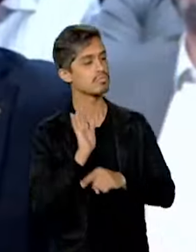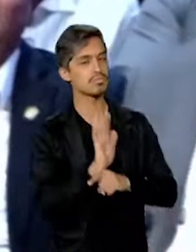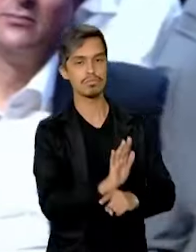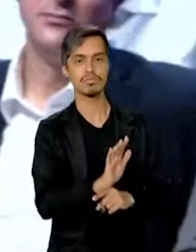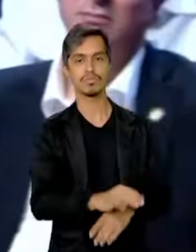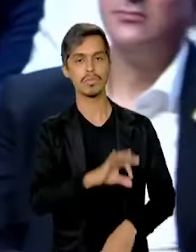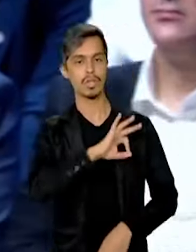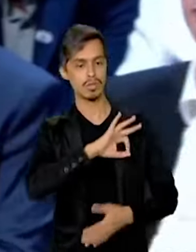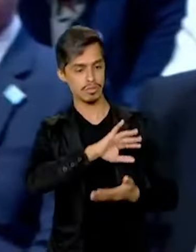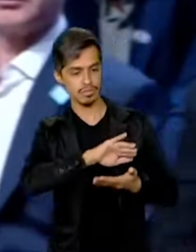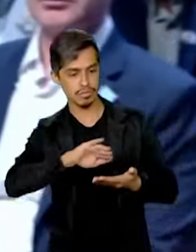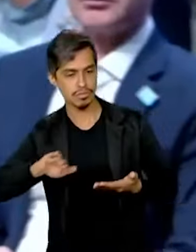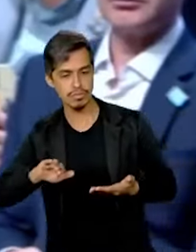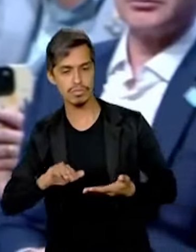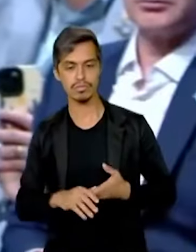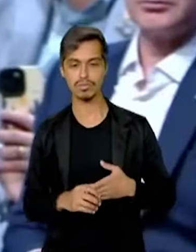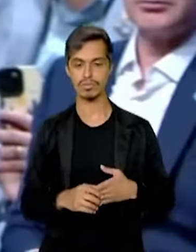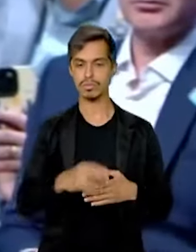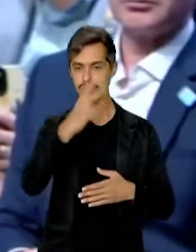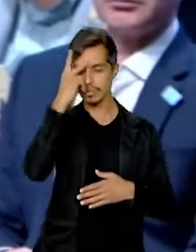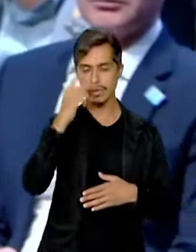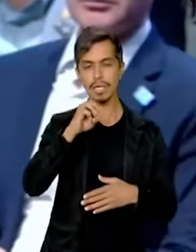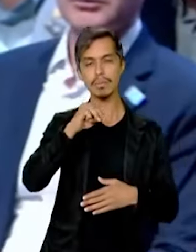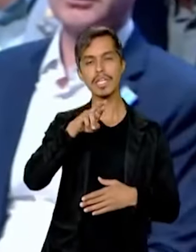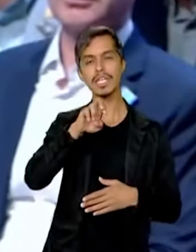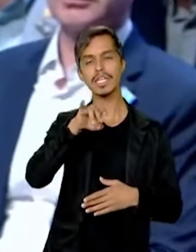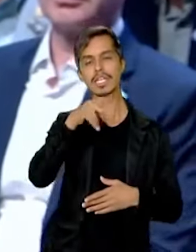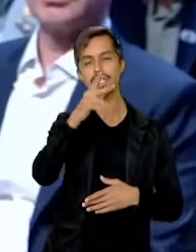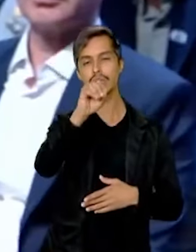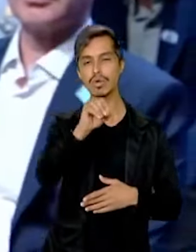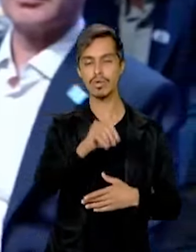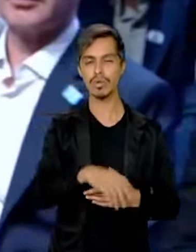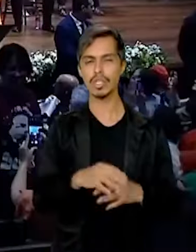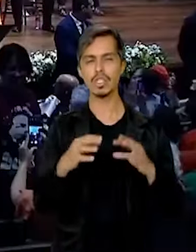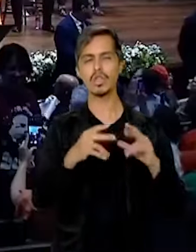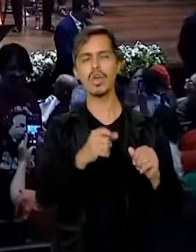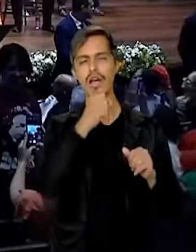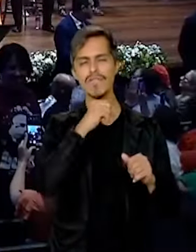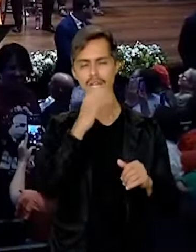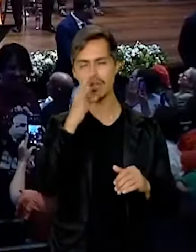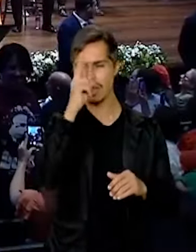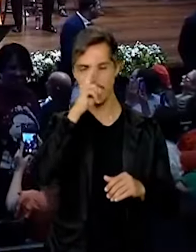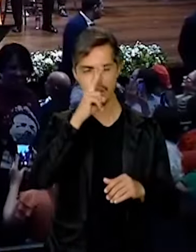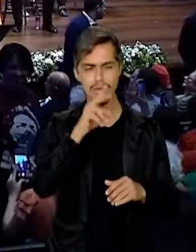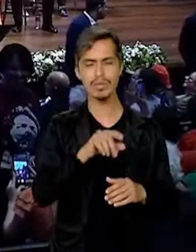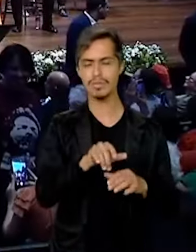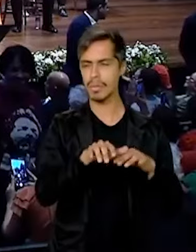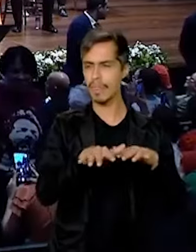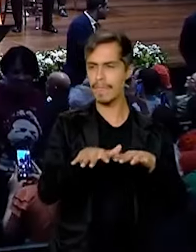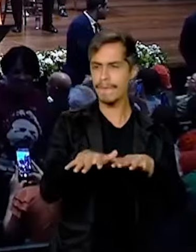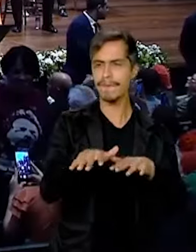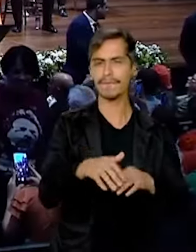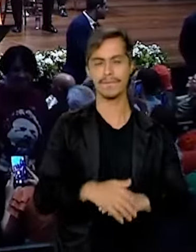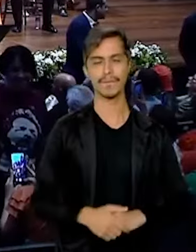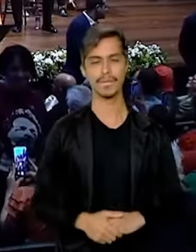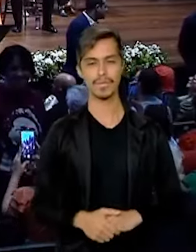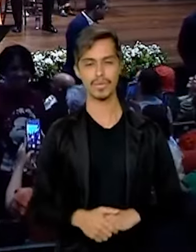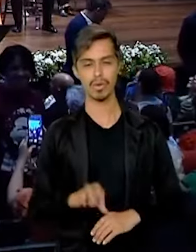a polícia se afastou, o pessoal estava no Mineirinho. Quem é mais velho aqui, o patrão lembra disso. O pessoal estava no Mineirinho, o Rogério